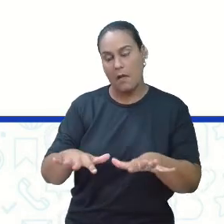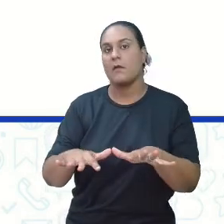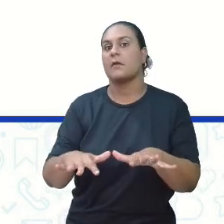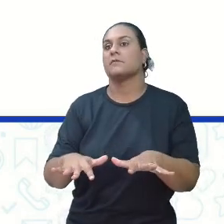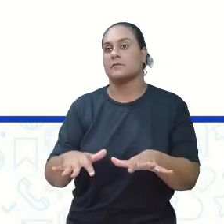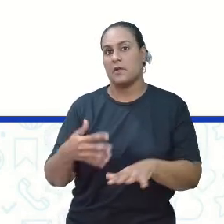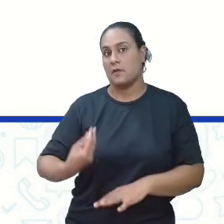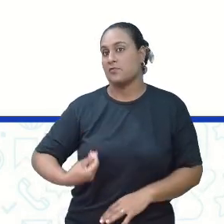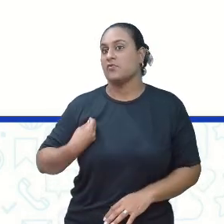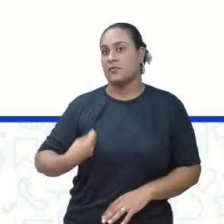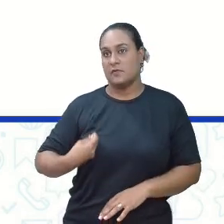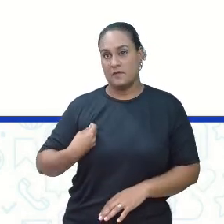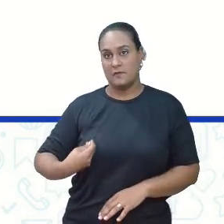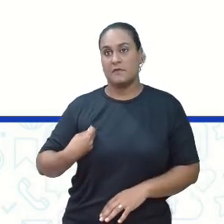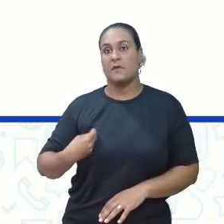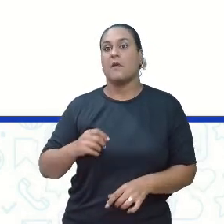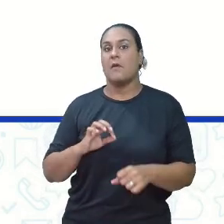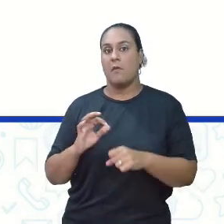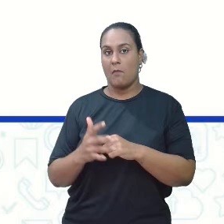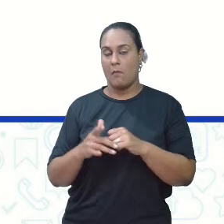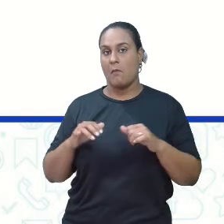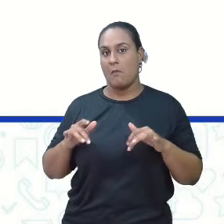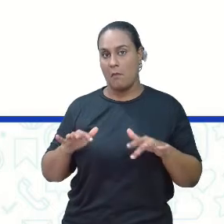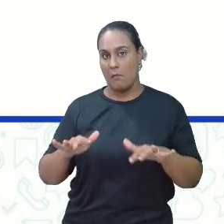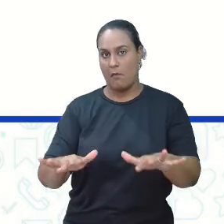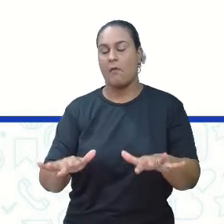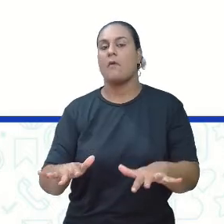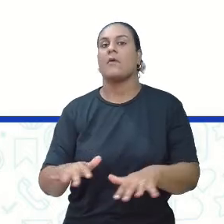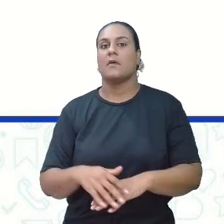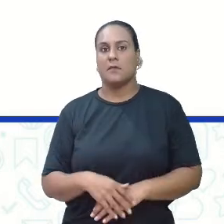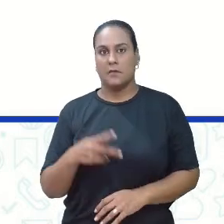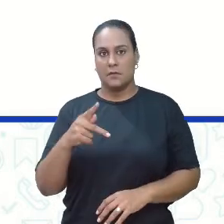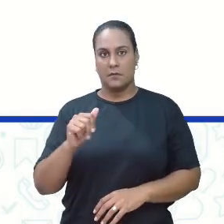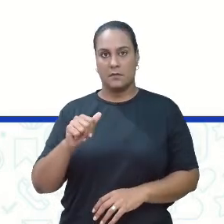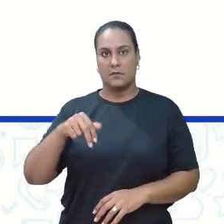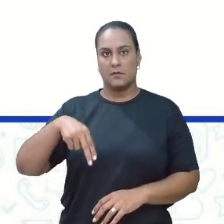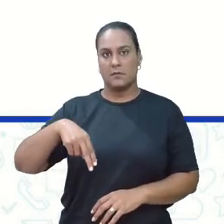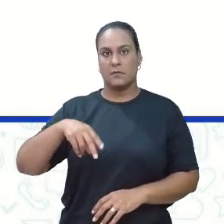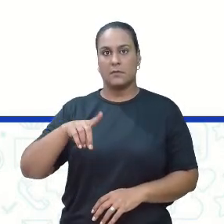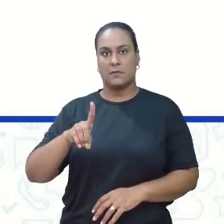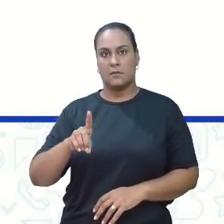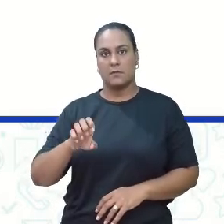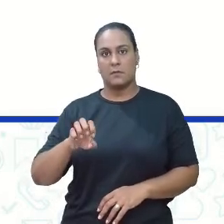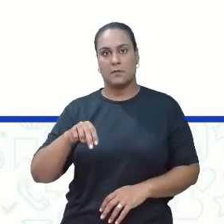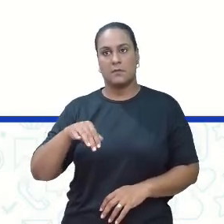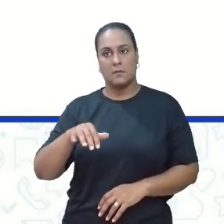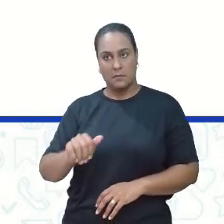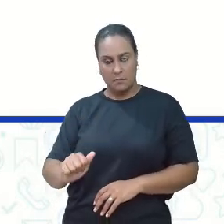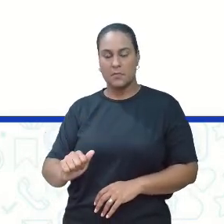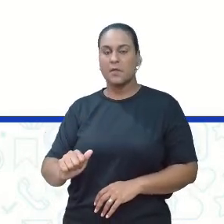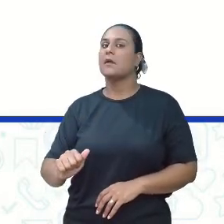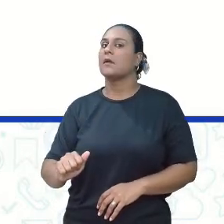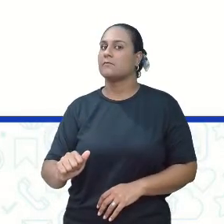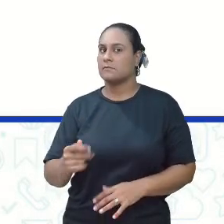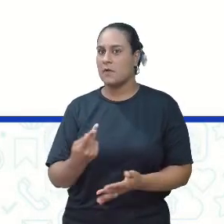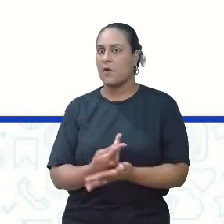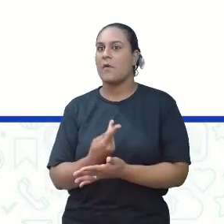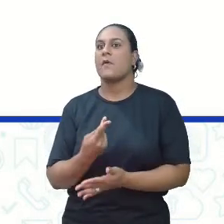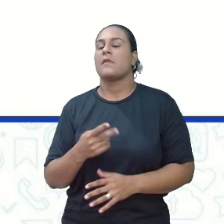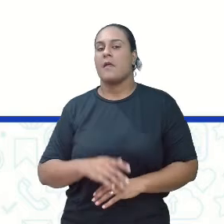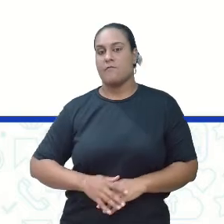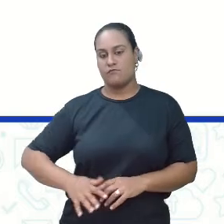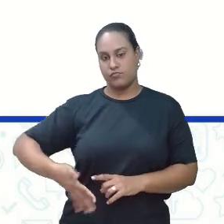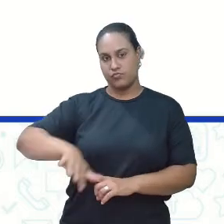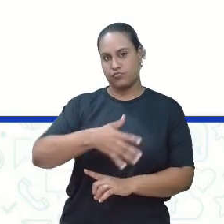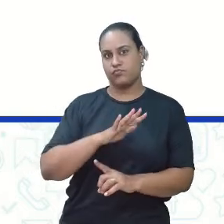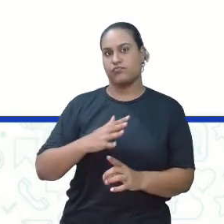aí num momento de pandemia. Pandemia também, né? São fenômenos causados aí e no meio ambiente que